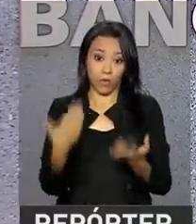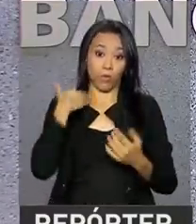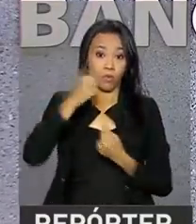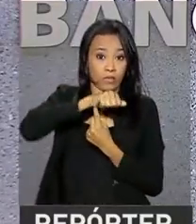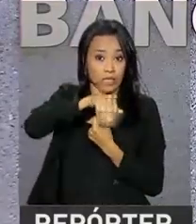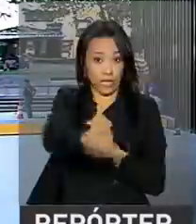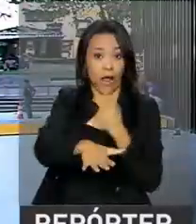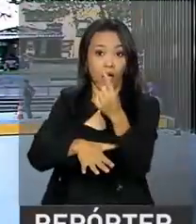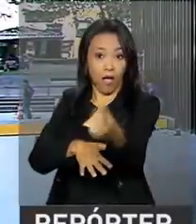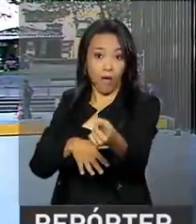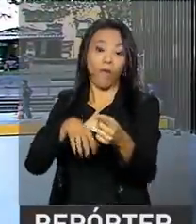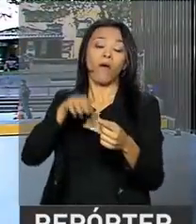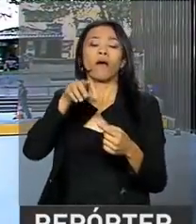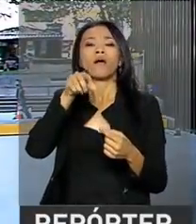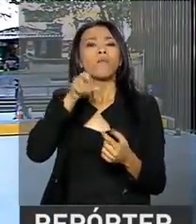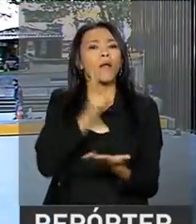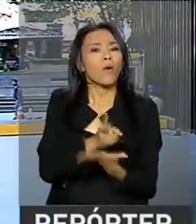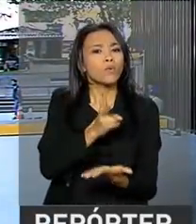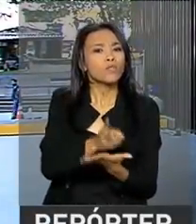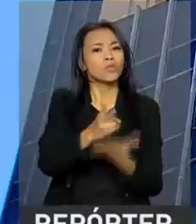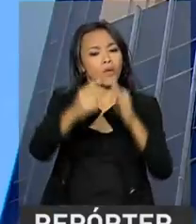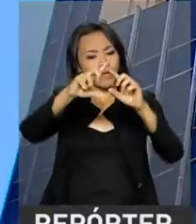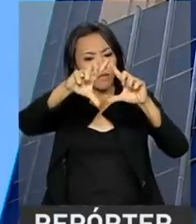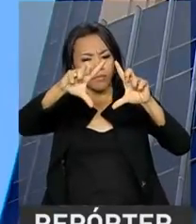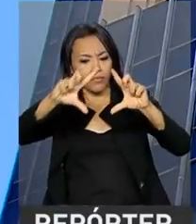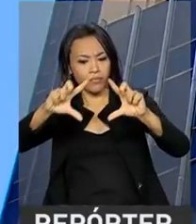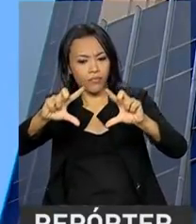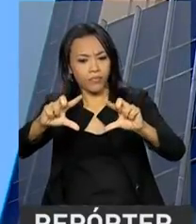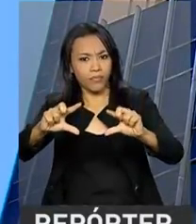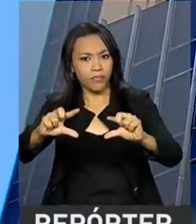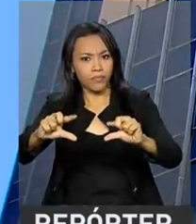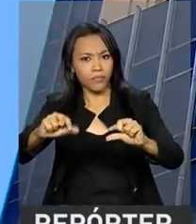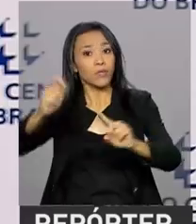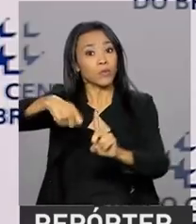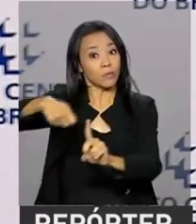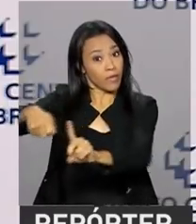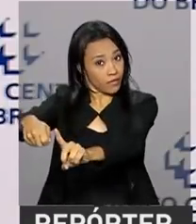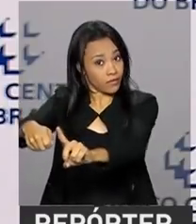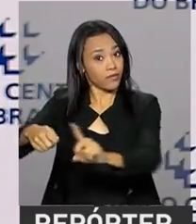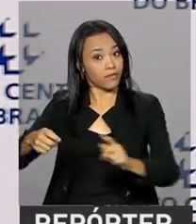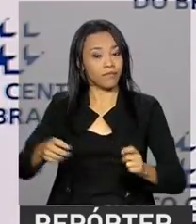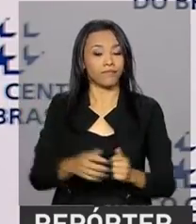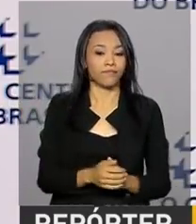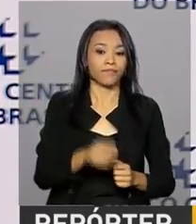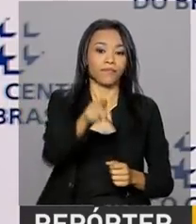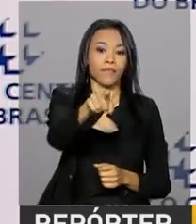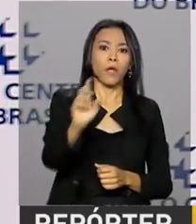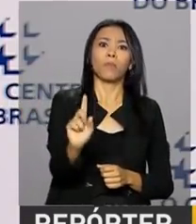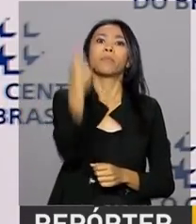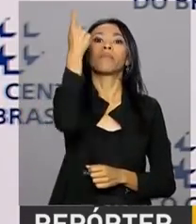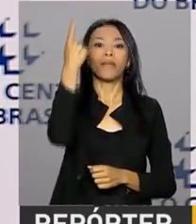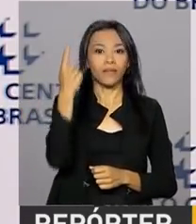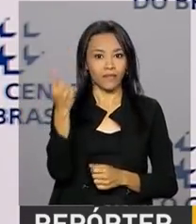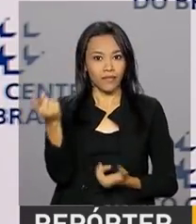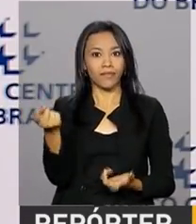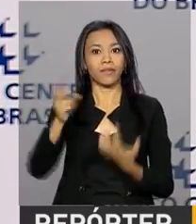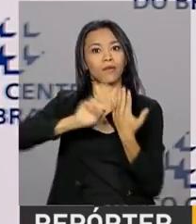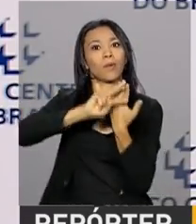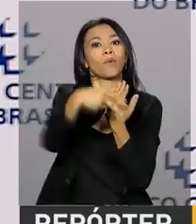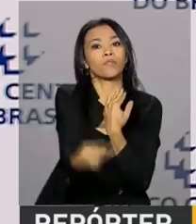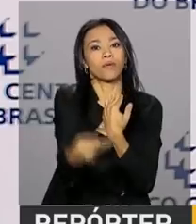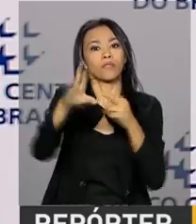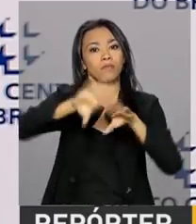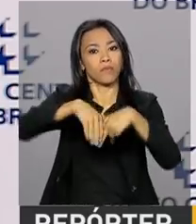a tendência é de continuidade da queda nos próximos meses. É um primeiro resultado da medida. Ela